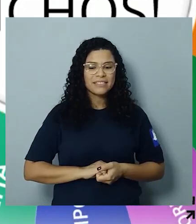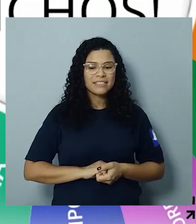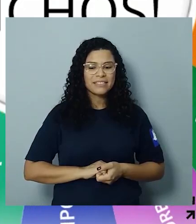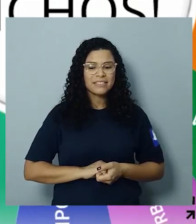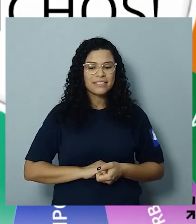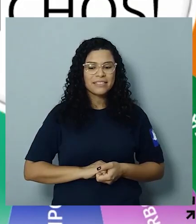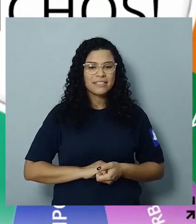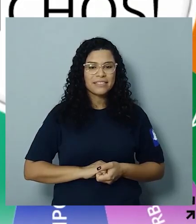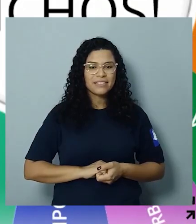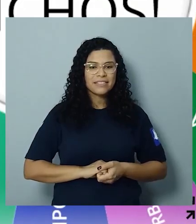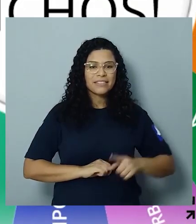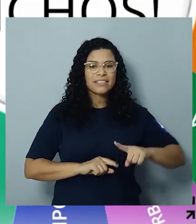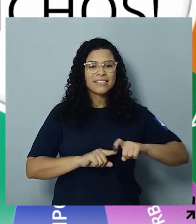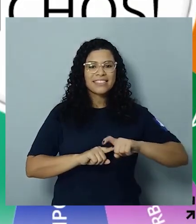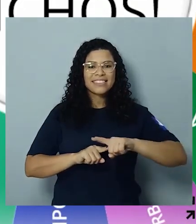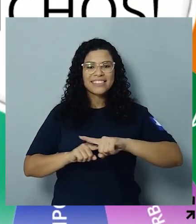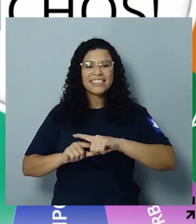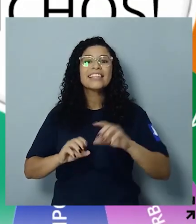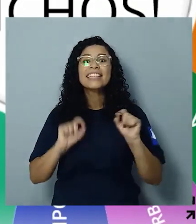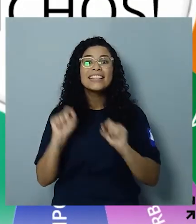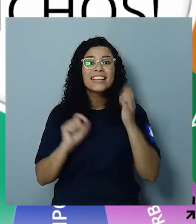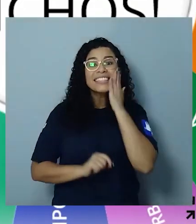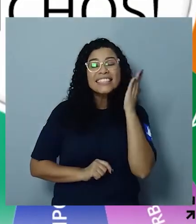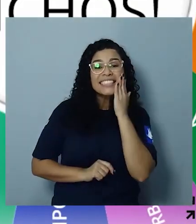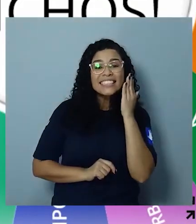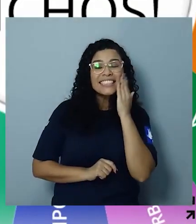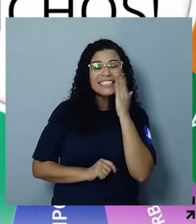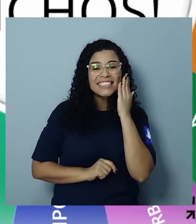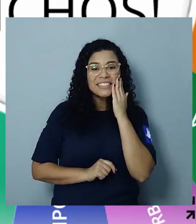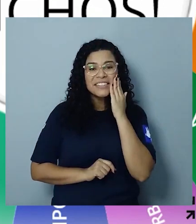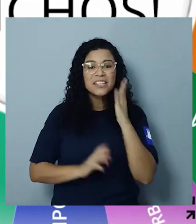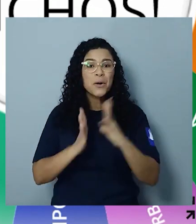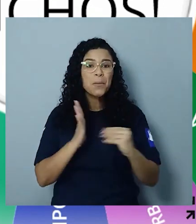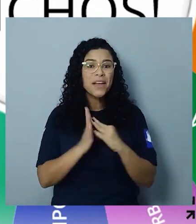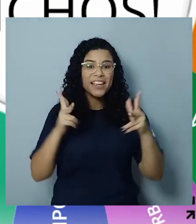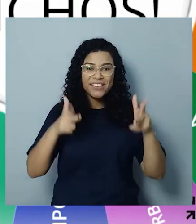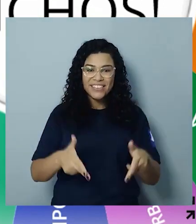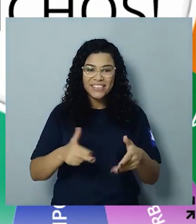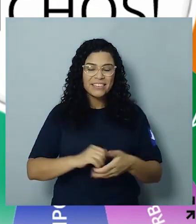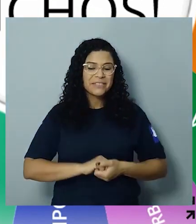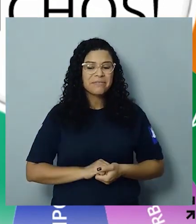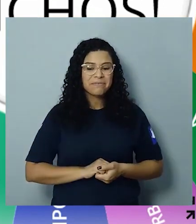Opa Centopéia quem sabe imitar uma centopeia